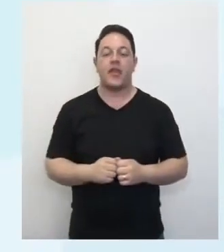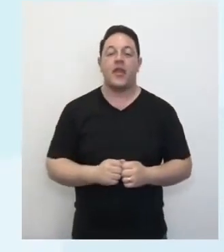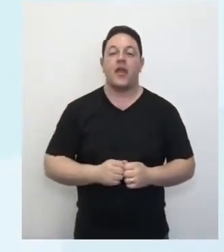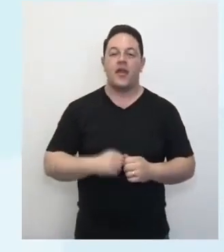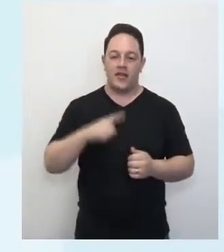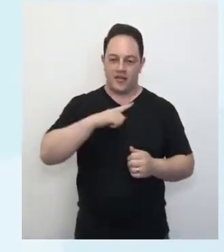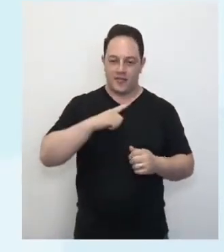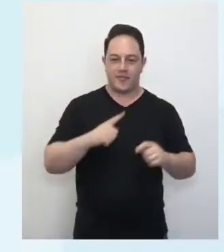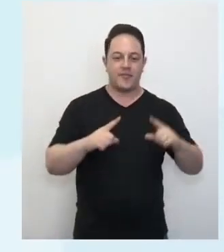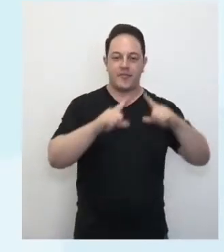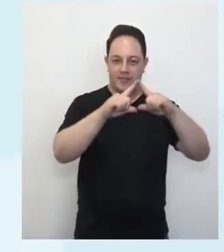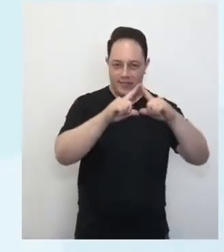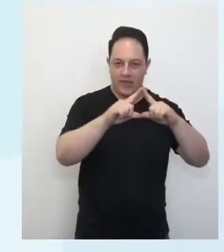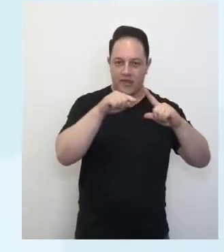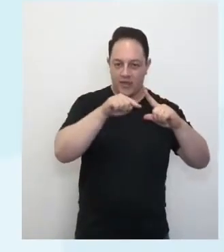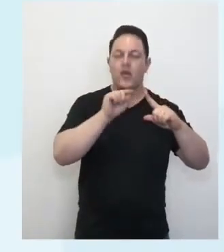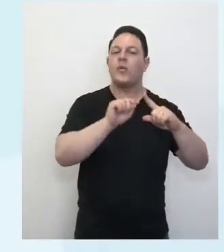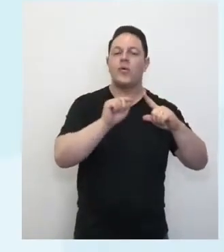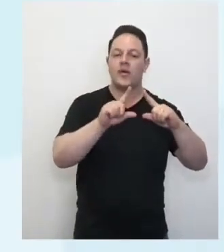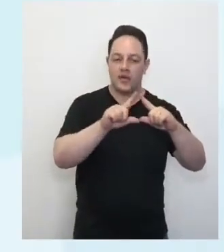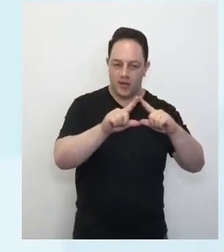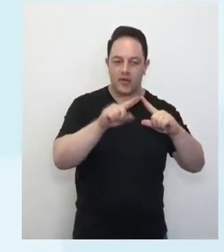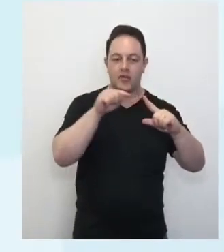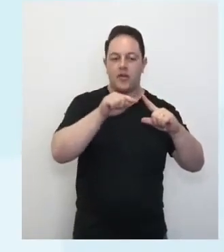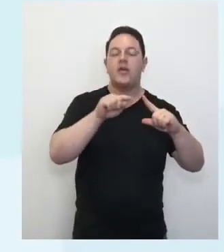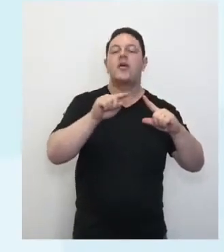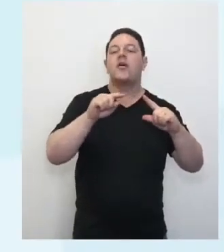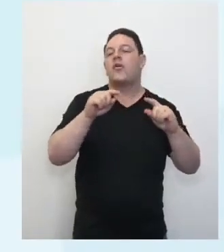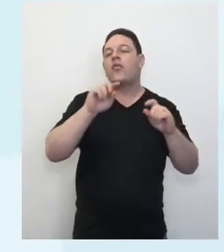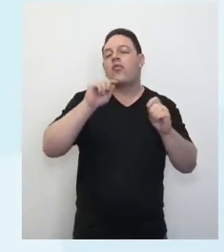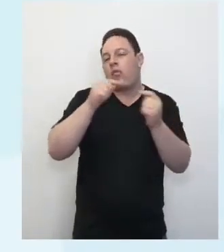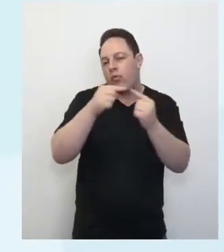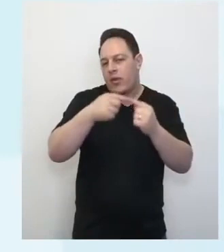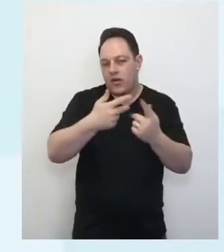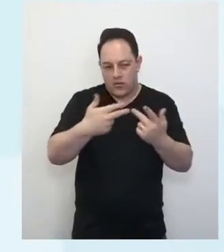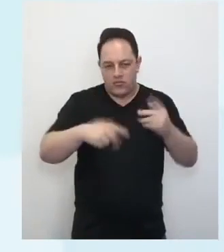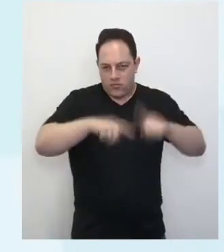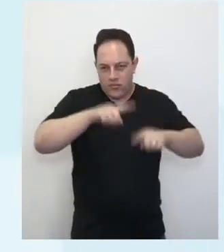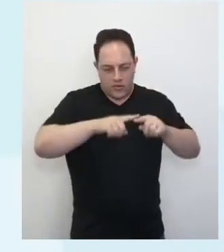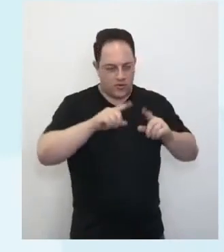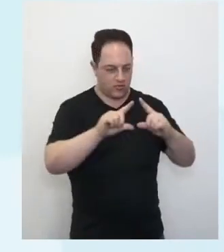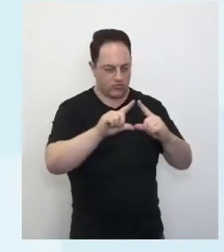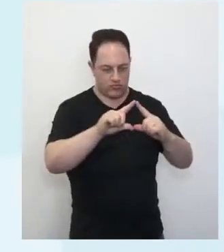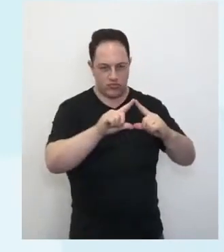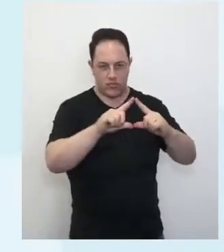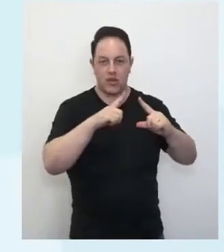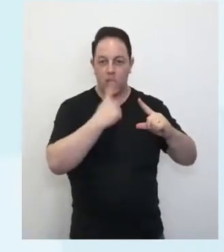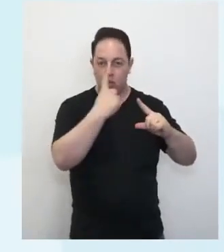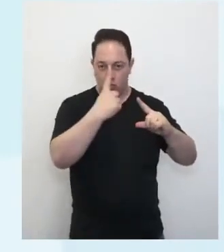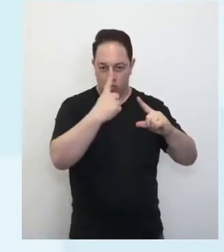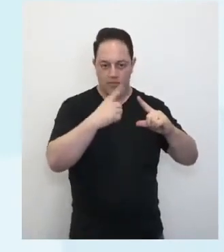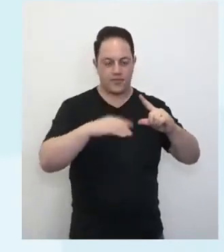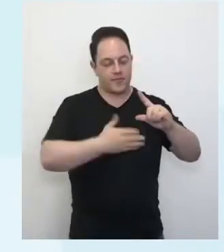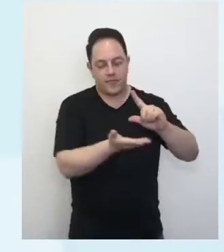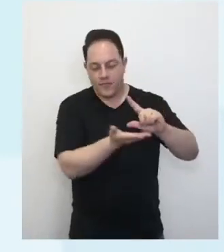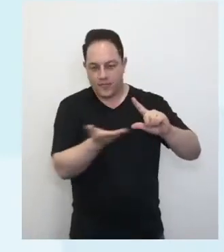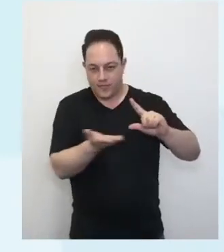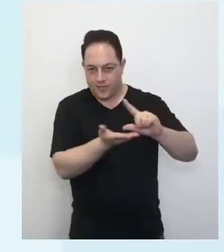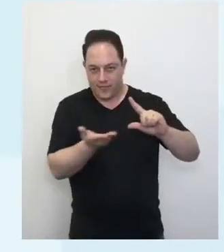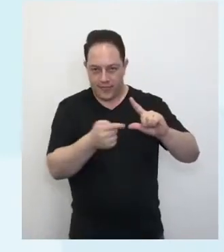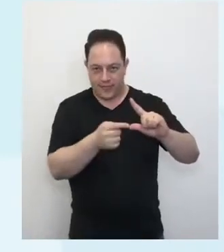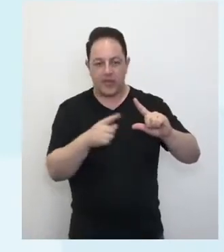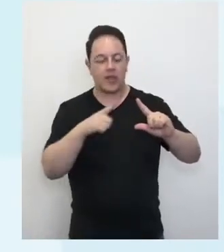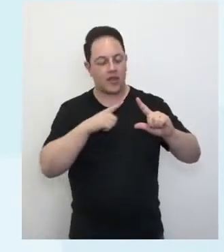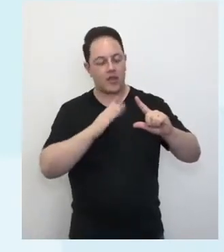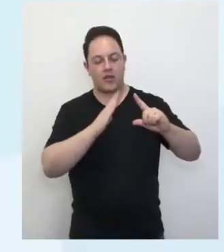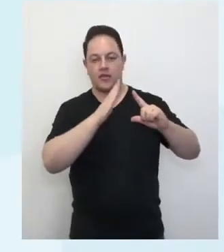pirâmides nós estamos falando em um sólido geométrico que possui uma base e as suas